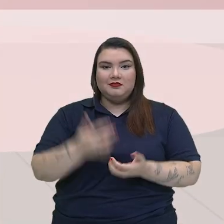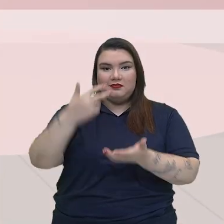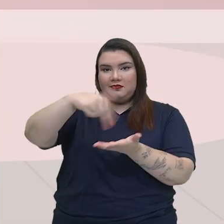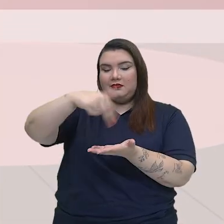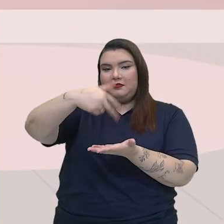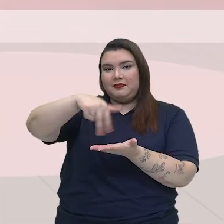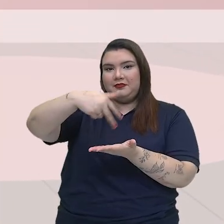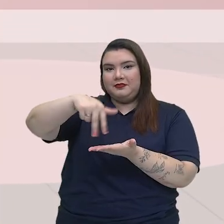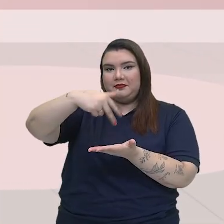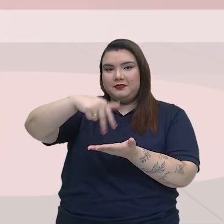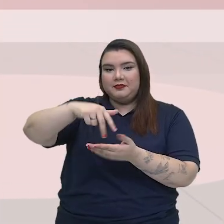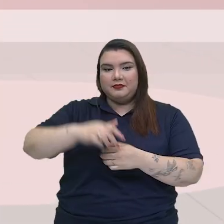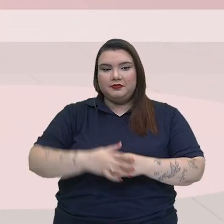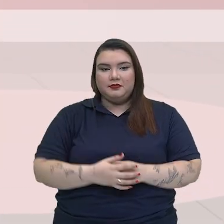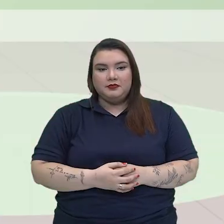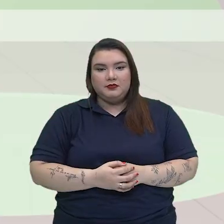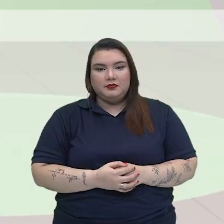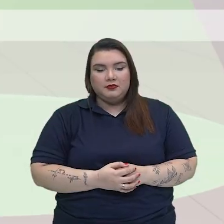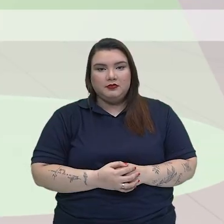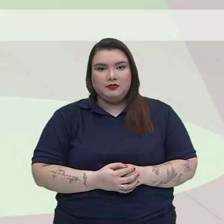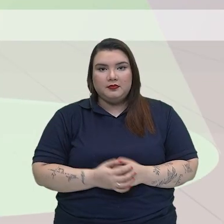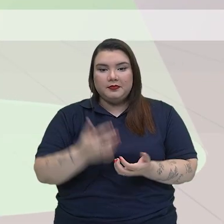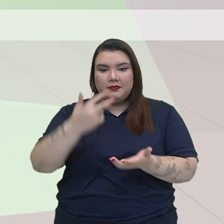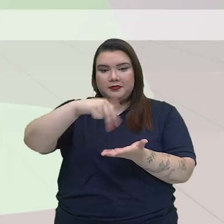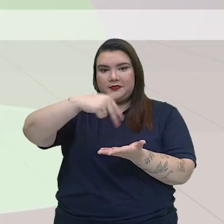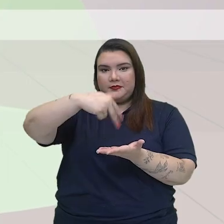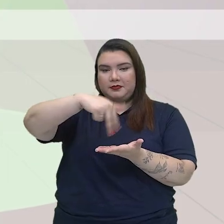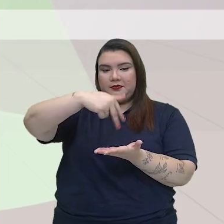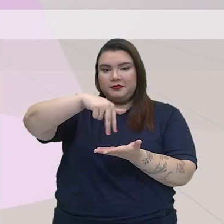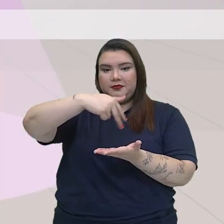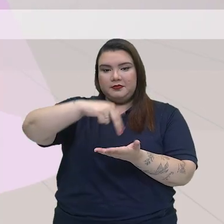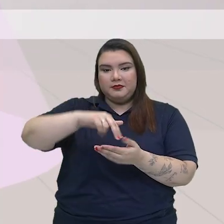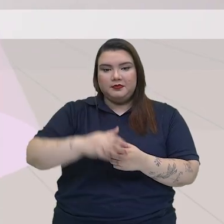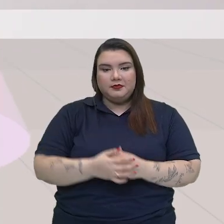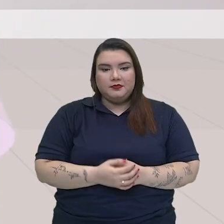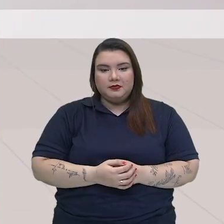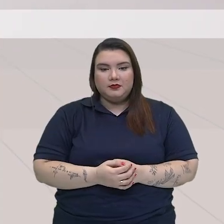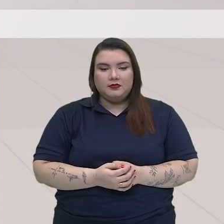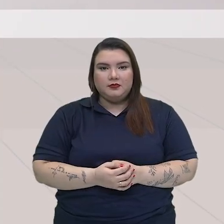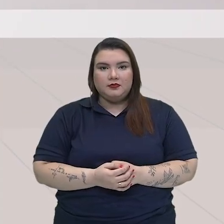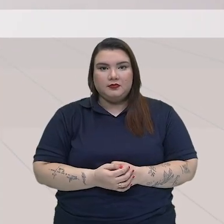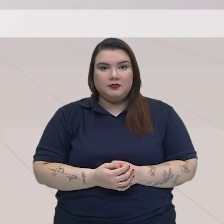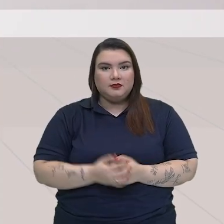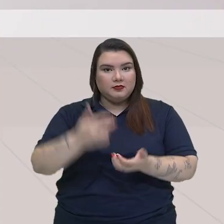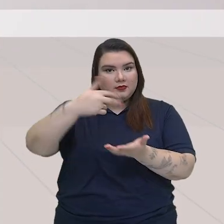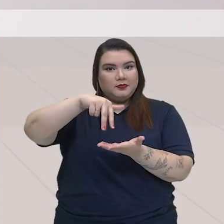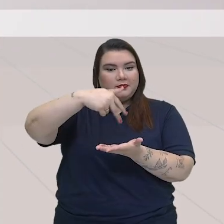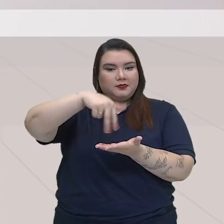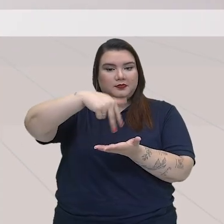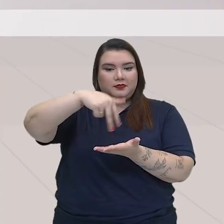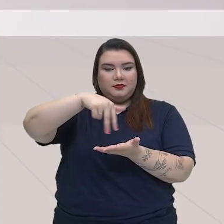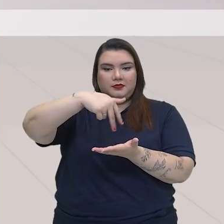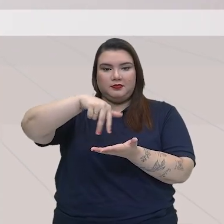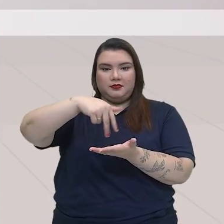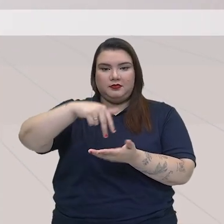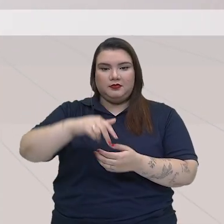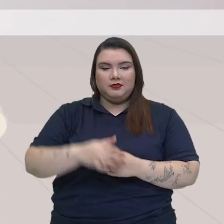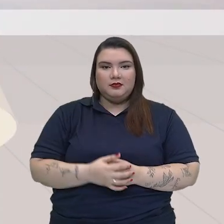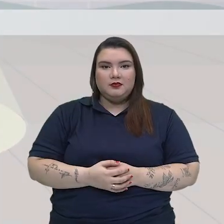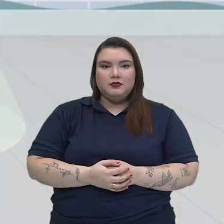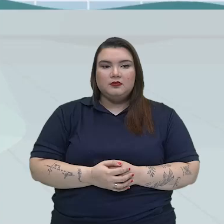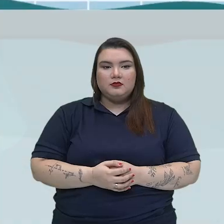dance, dançar. To dance, dançar. To dance,